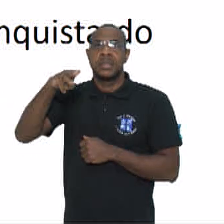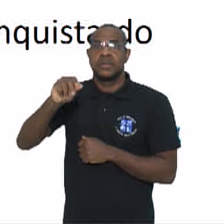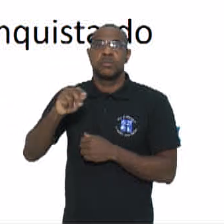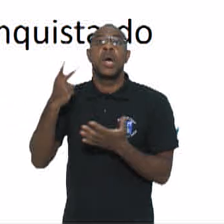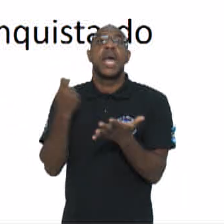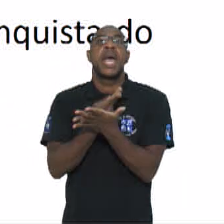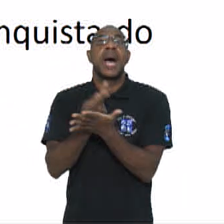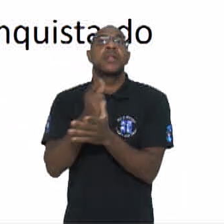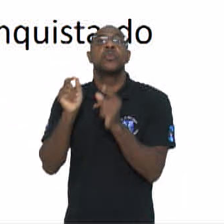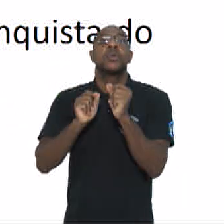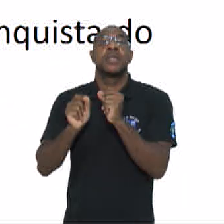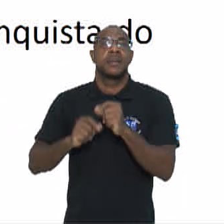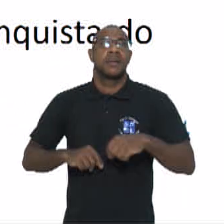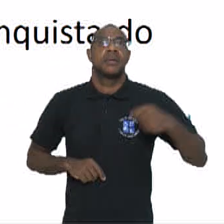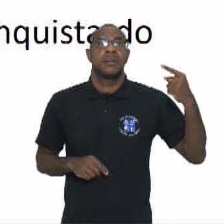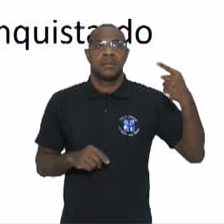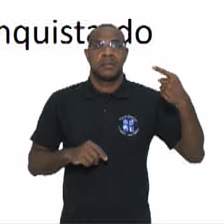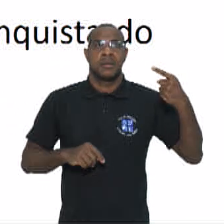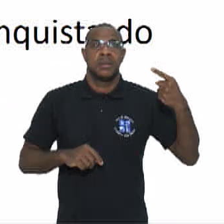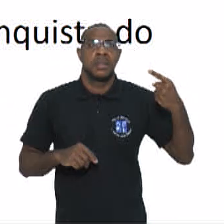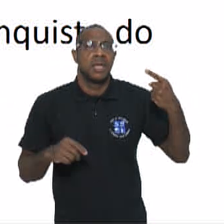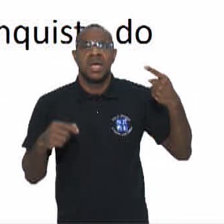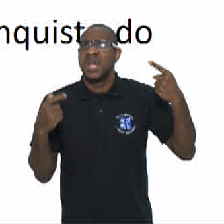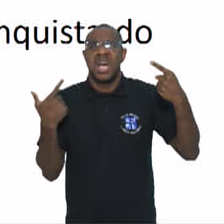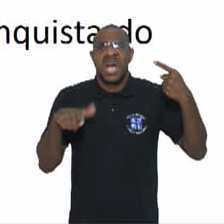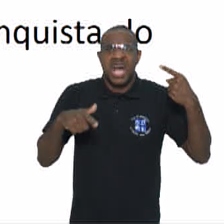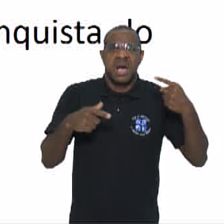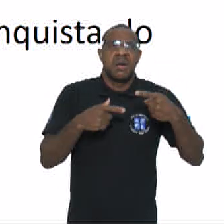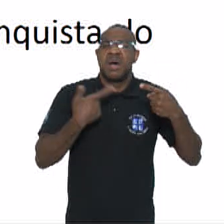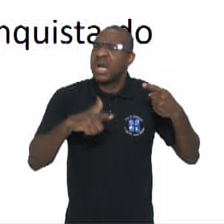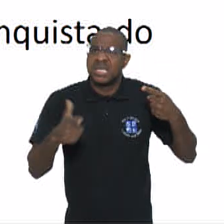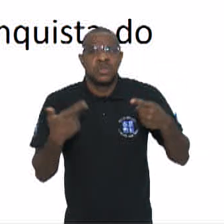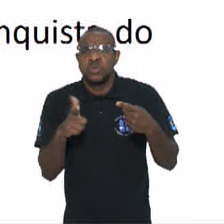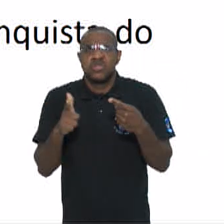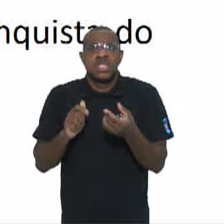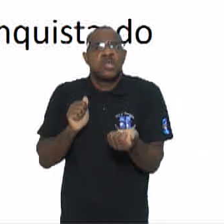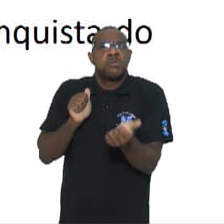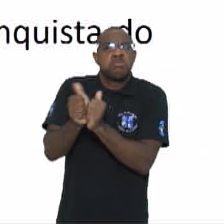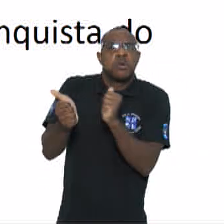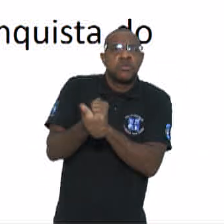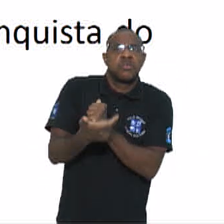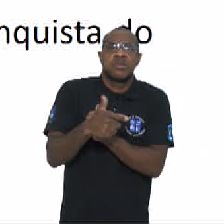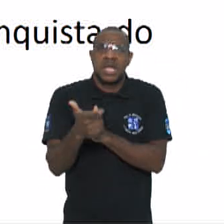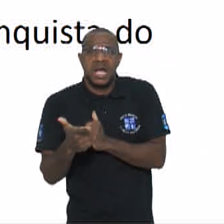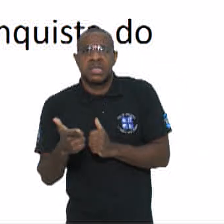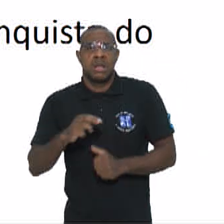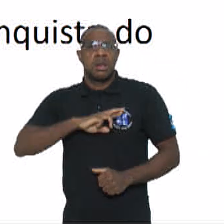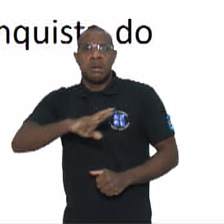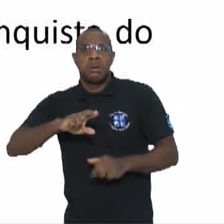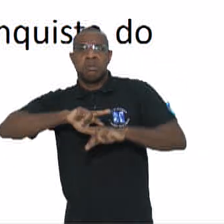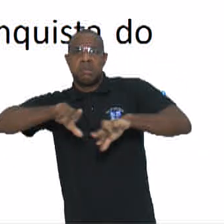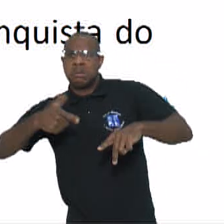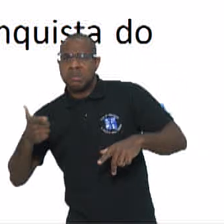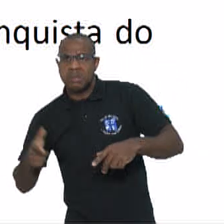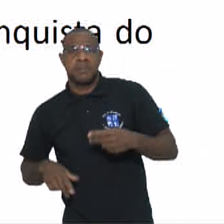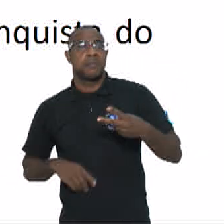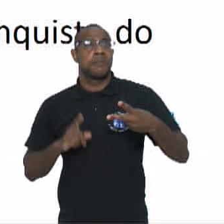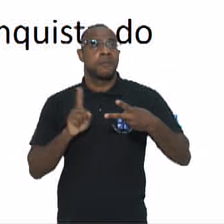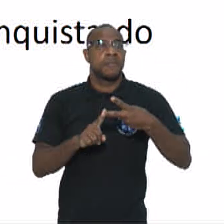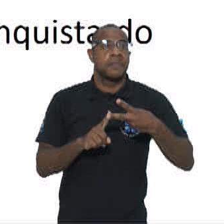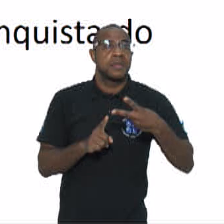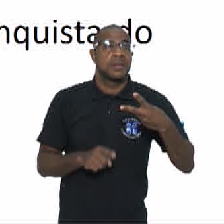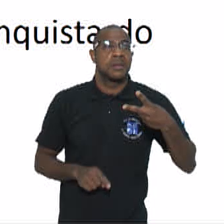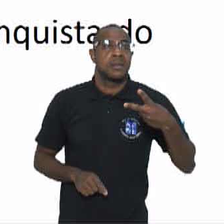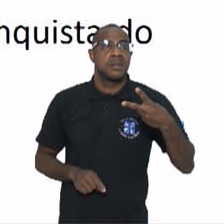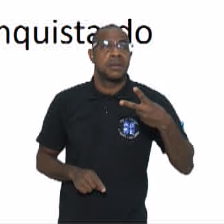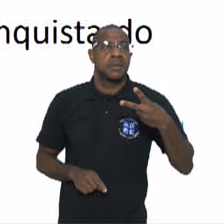A, no princípio não havia fins esportivos, mas sim fins religiosos, científicos e militares. B, o marco do